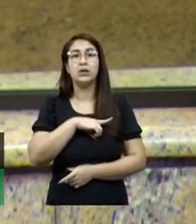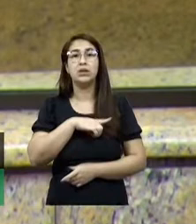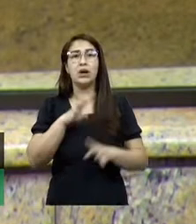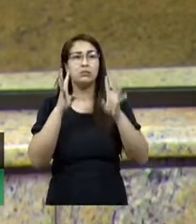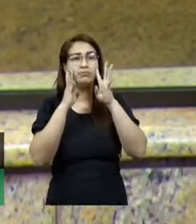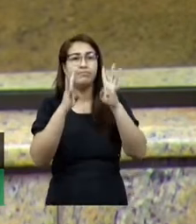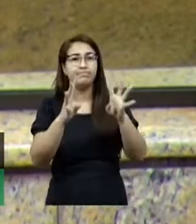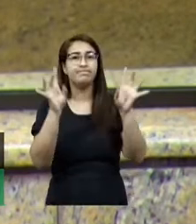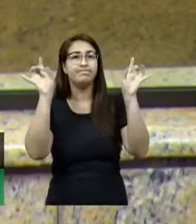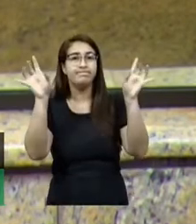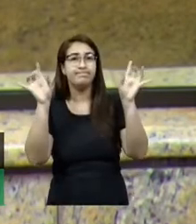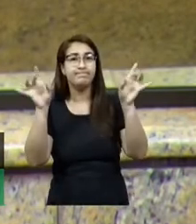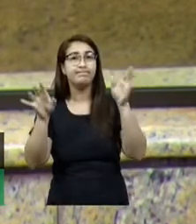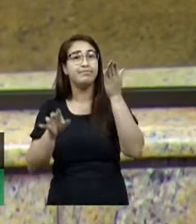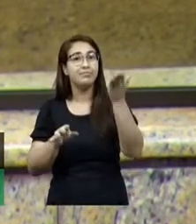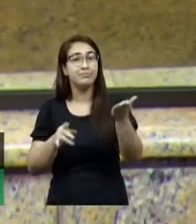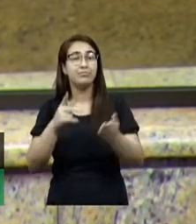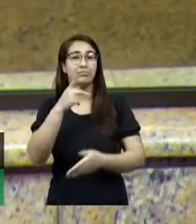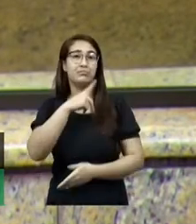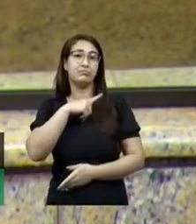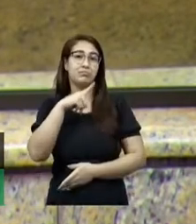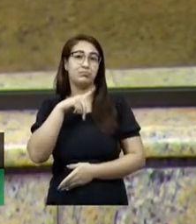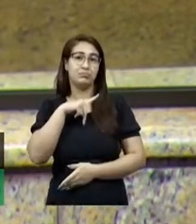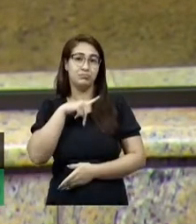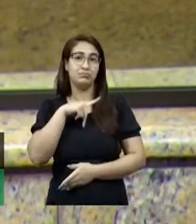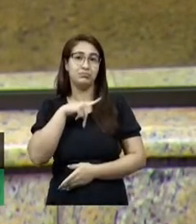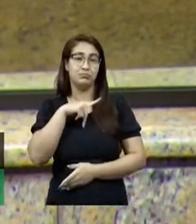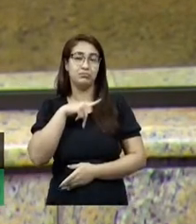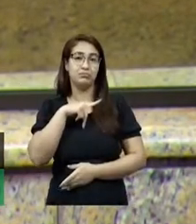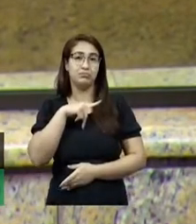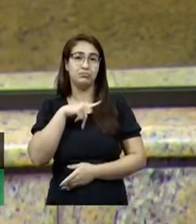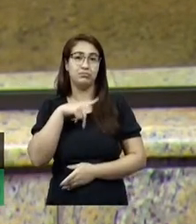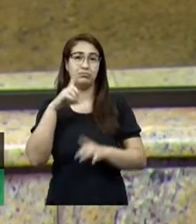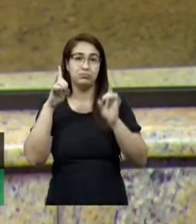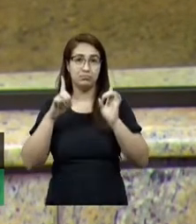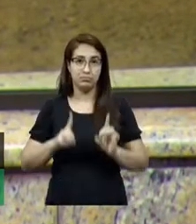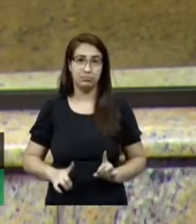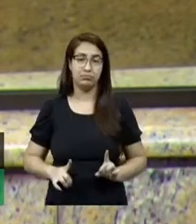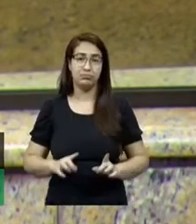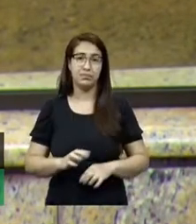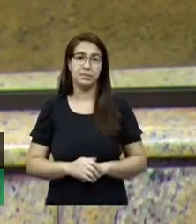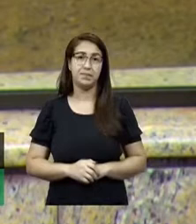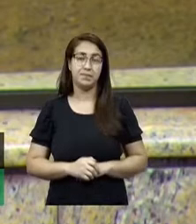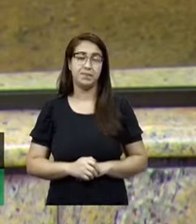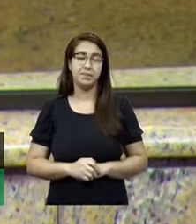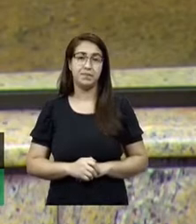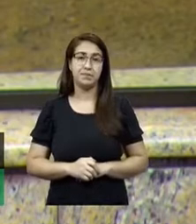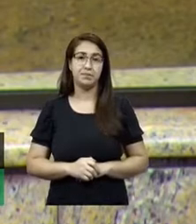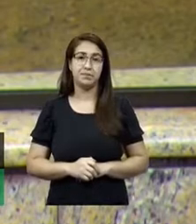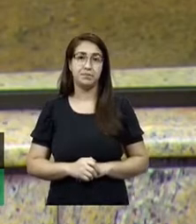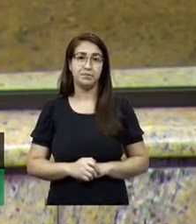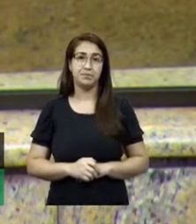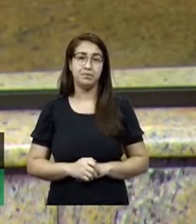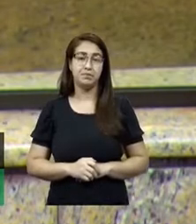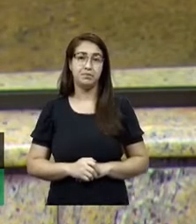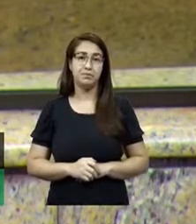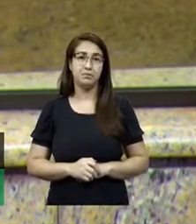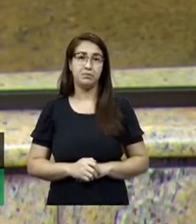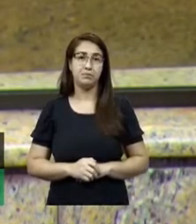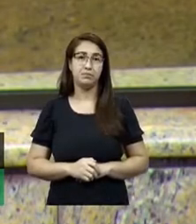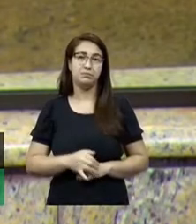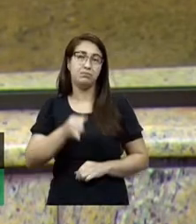as pessoas que são especiais, né? Dotar as delegacias da